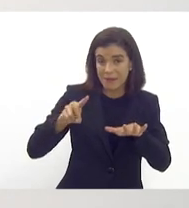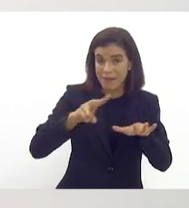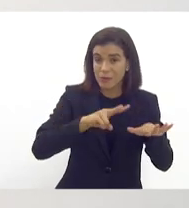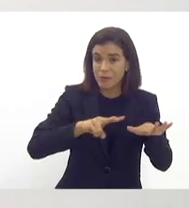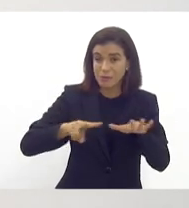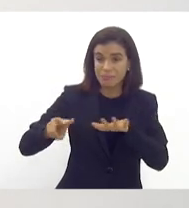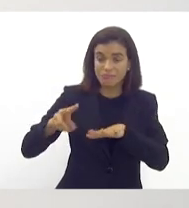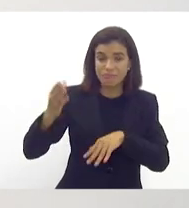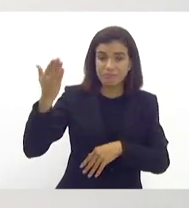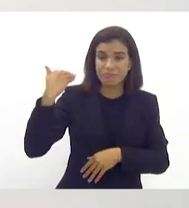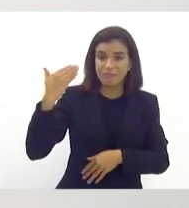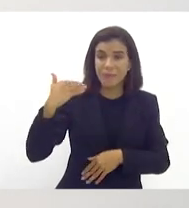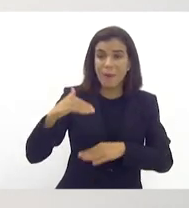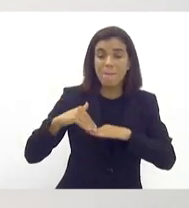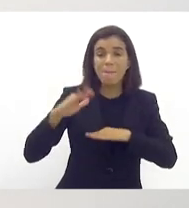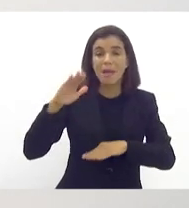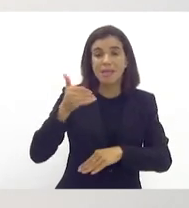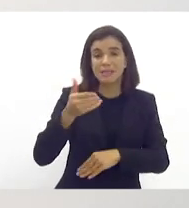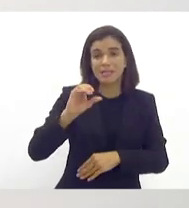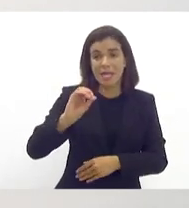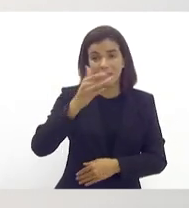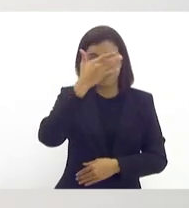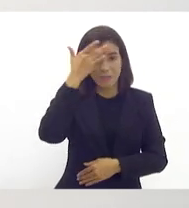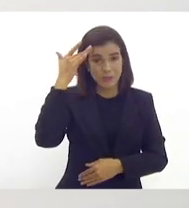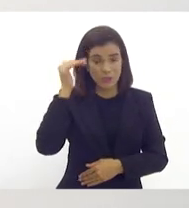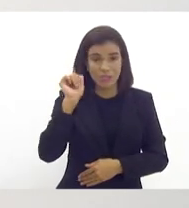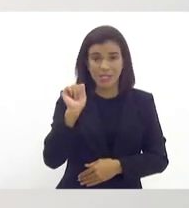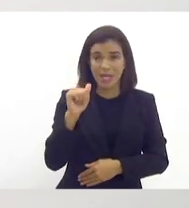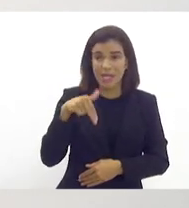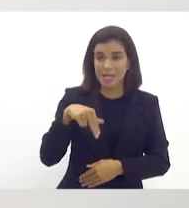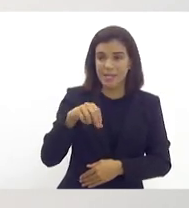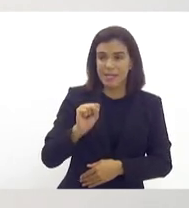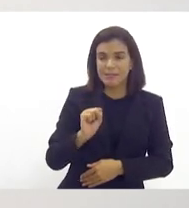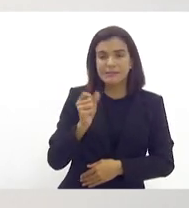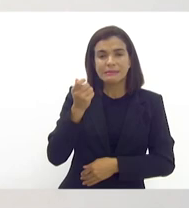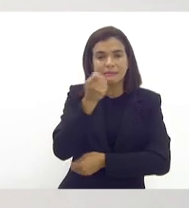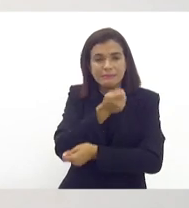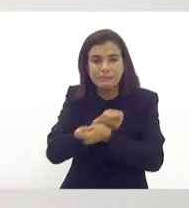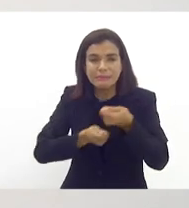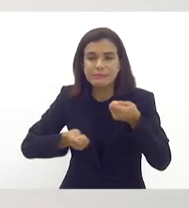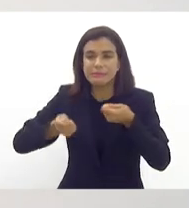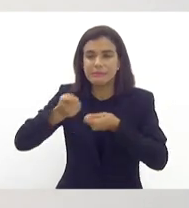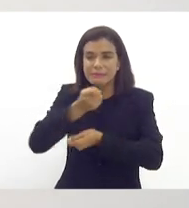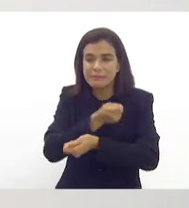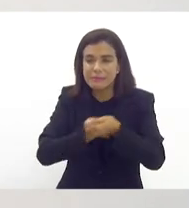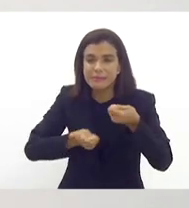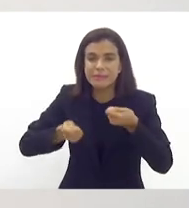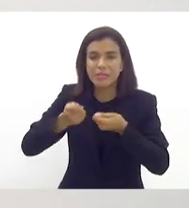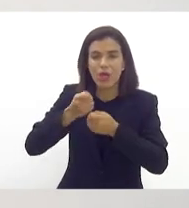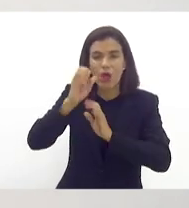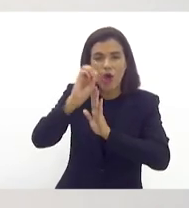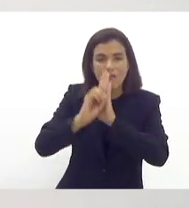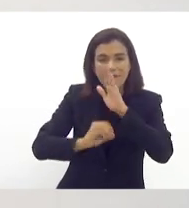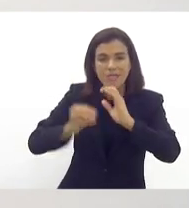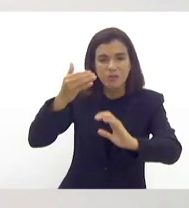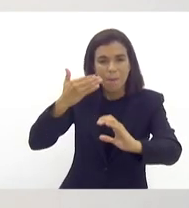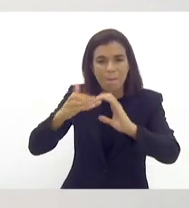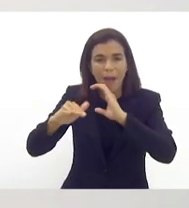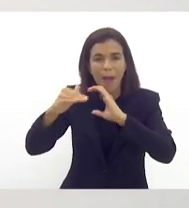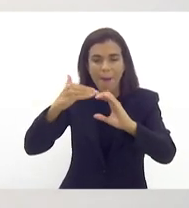plano com mais de 10 pessoas da Agência Nacional de saúde tentando após ofícios e informações que a gente estava